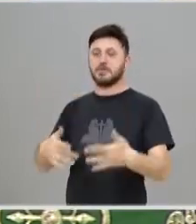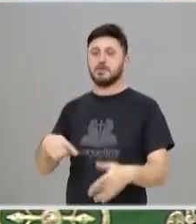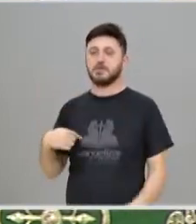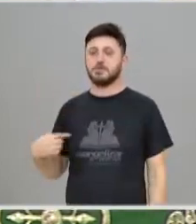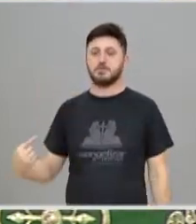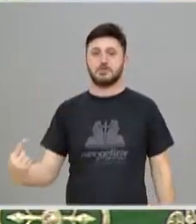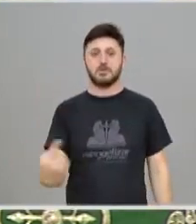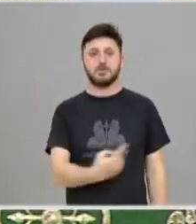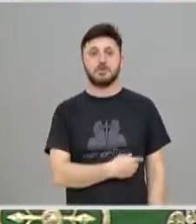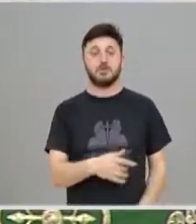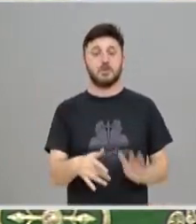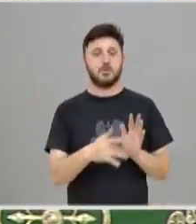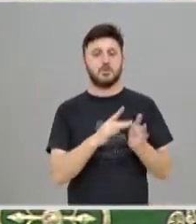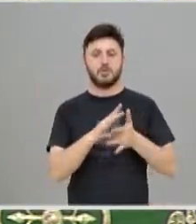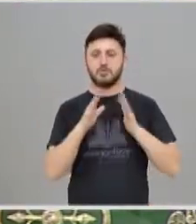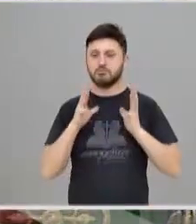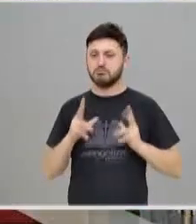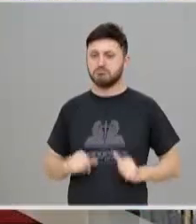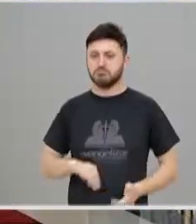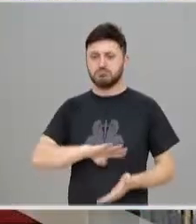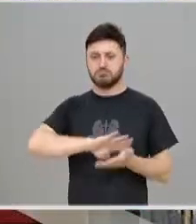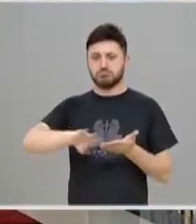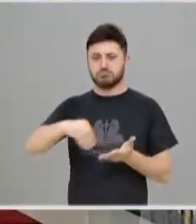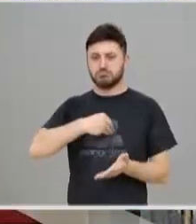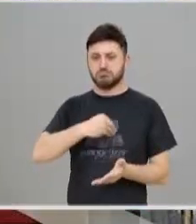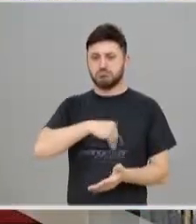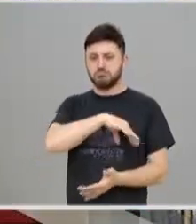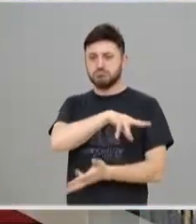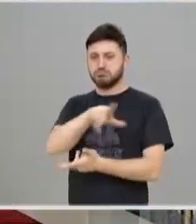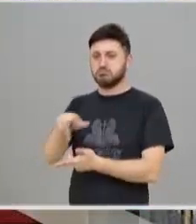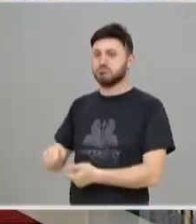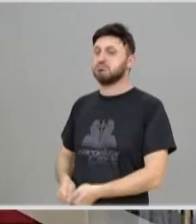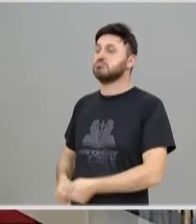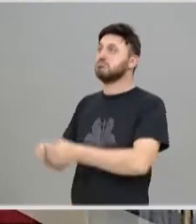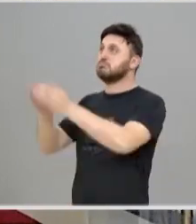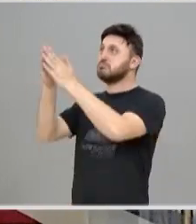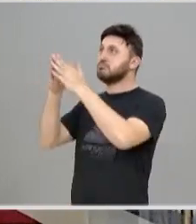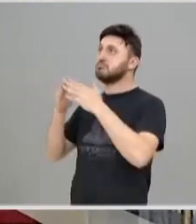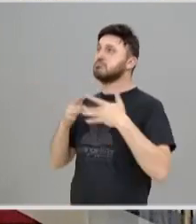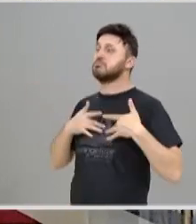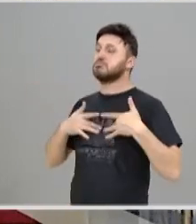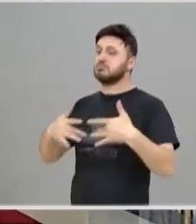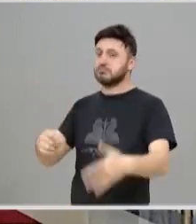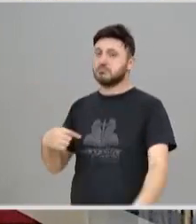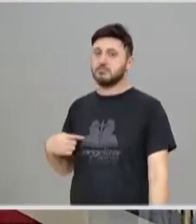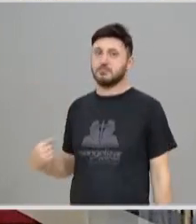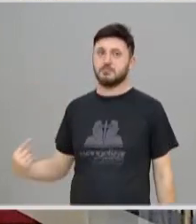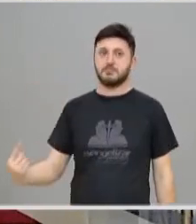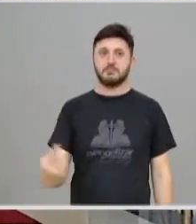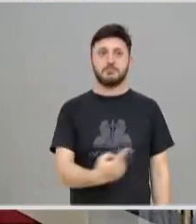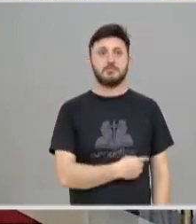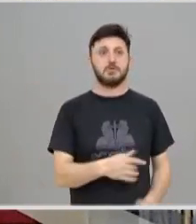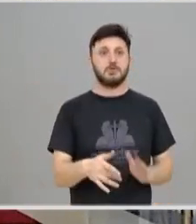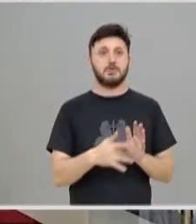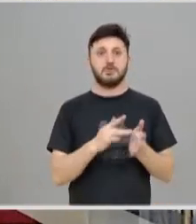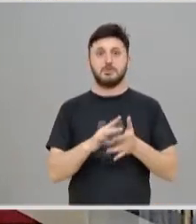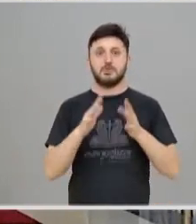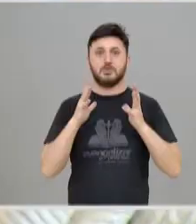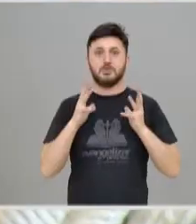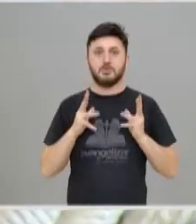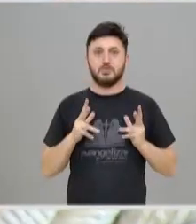tende piedade de nós. Cordeiro de Deus, que tirais o pecado do mundo, tende piedade de